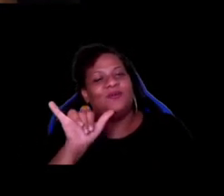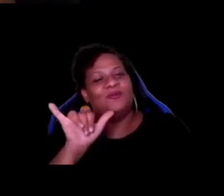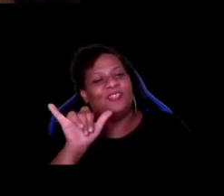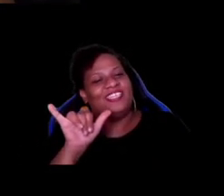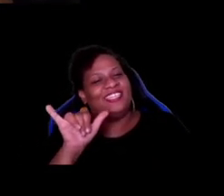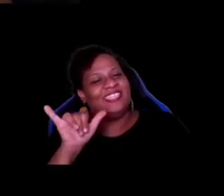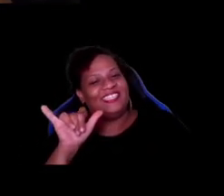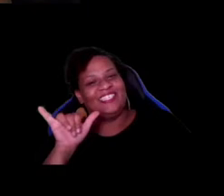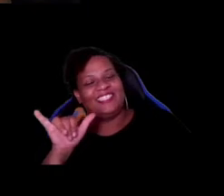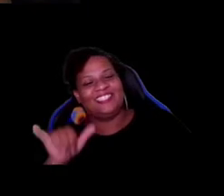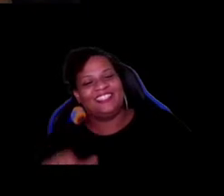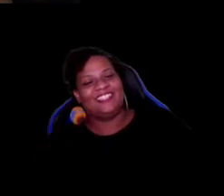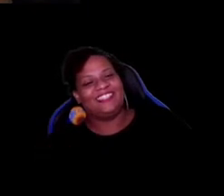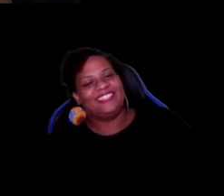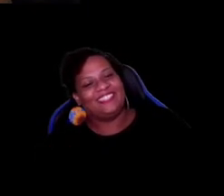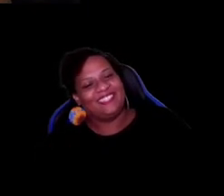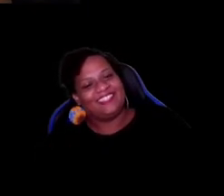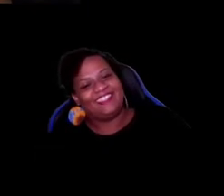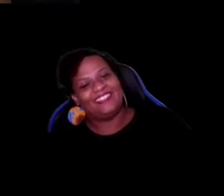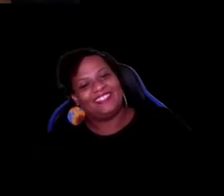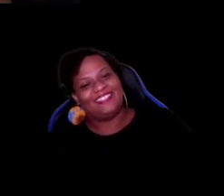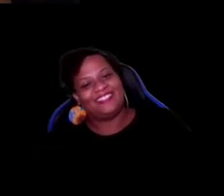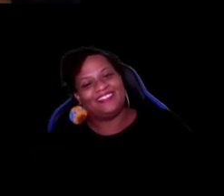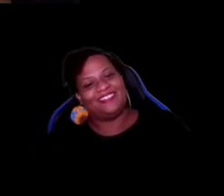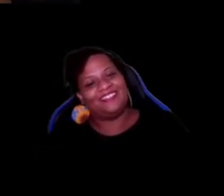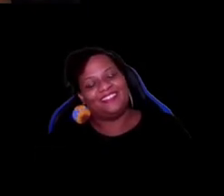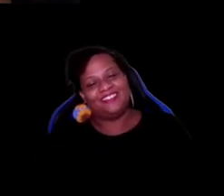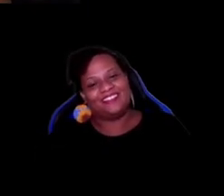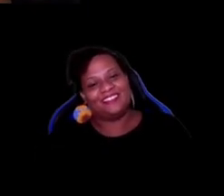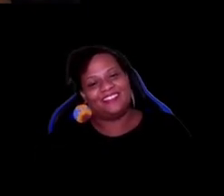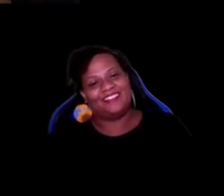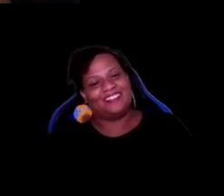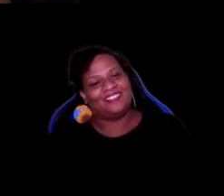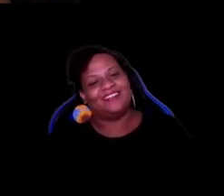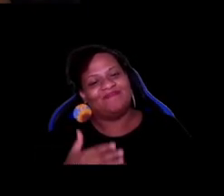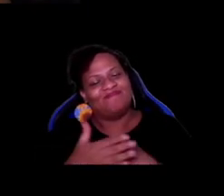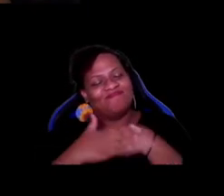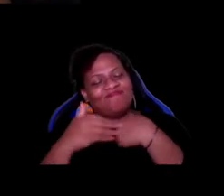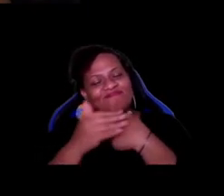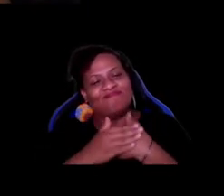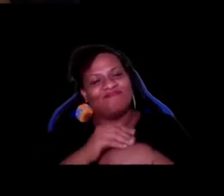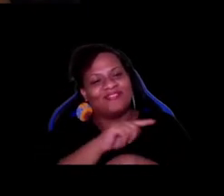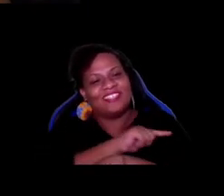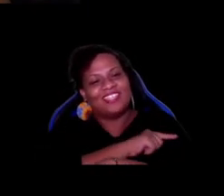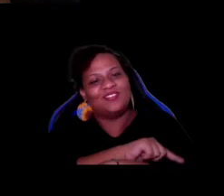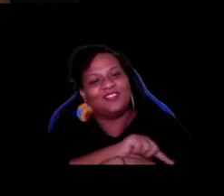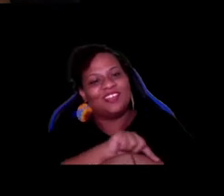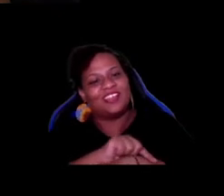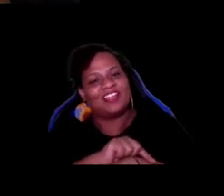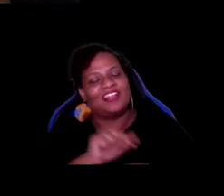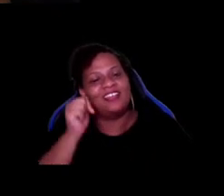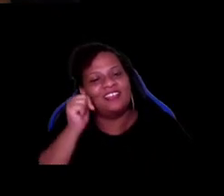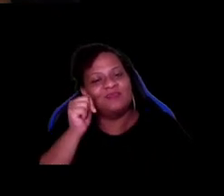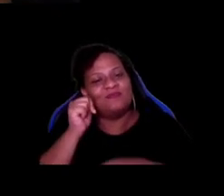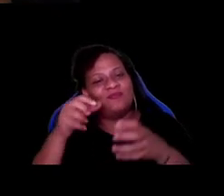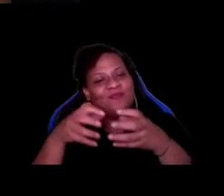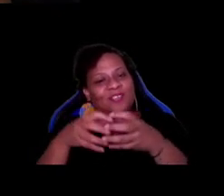Rui! Né? E foi muito, muito gentil, né? As meninas